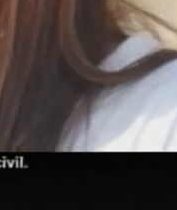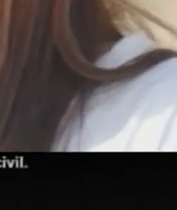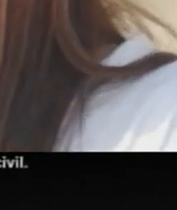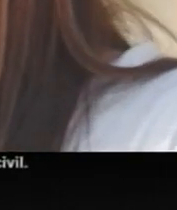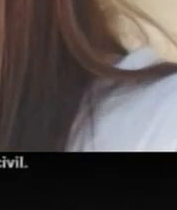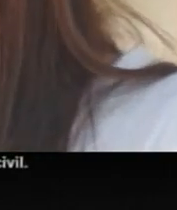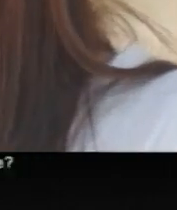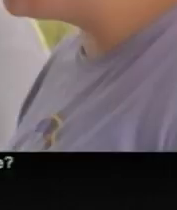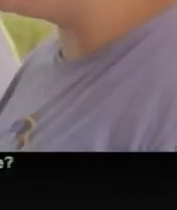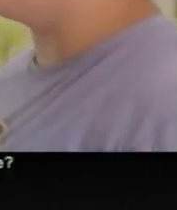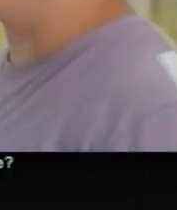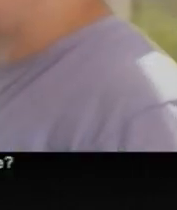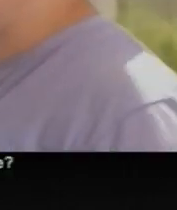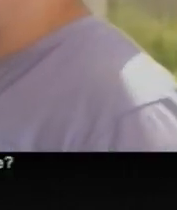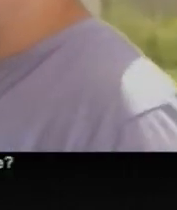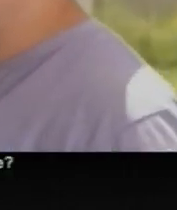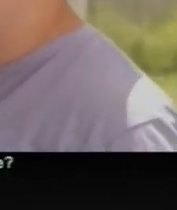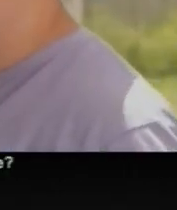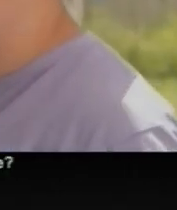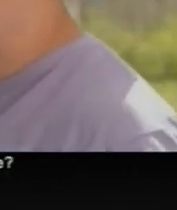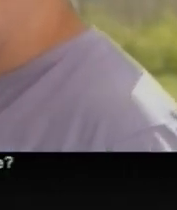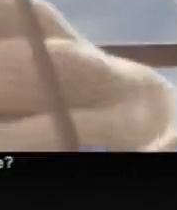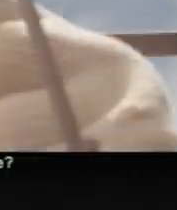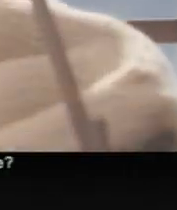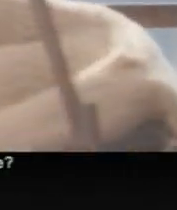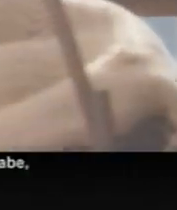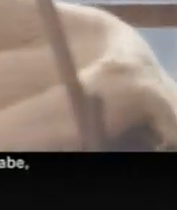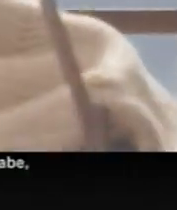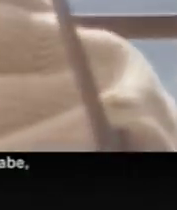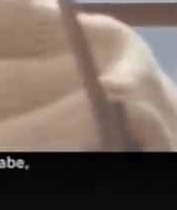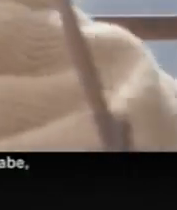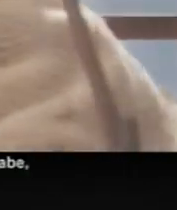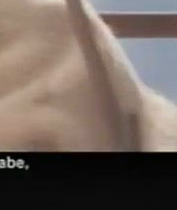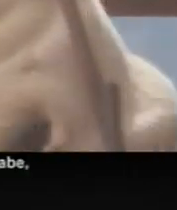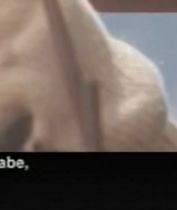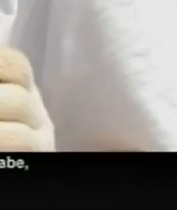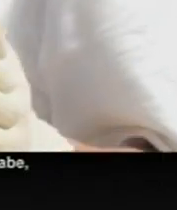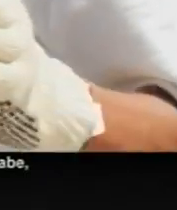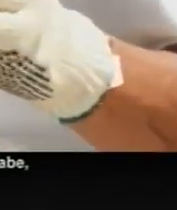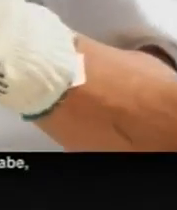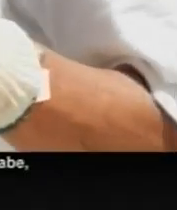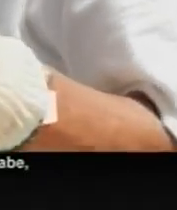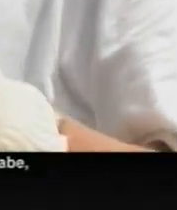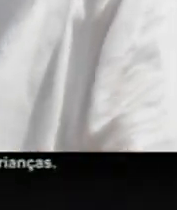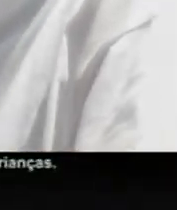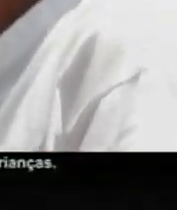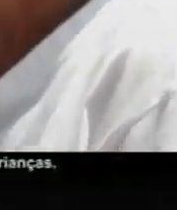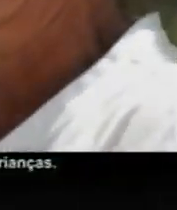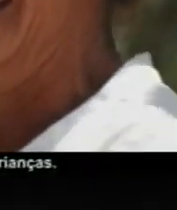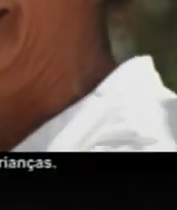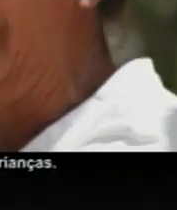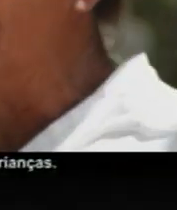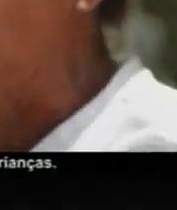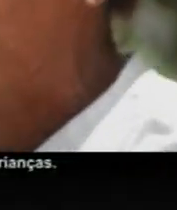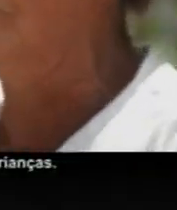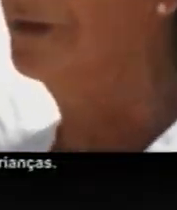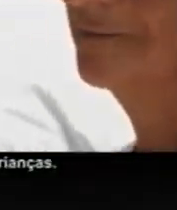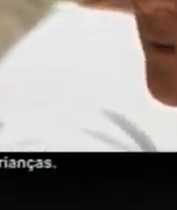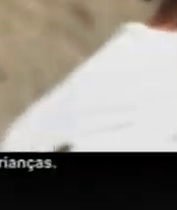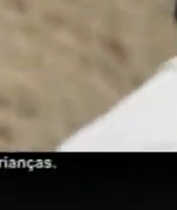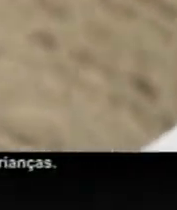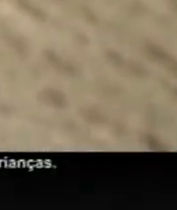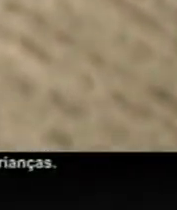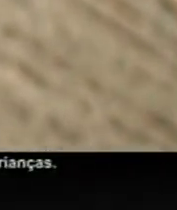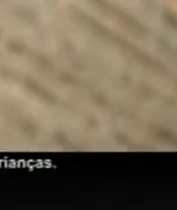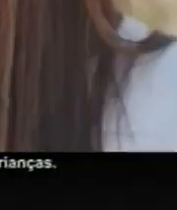mulher na construção civil. A gente fica emocionada de ver, sabe? A gente, pô, olha aí o que a gente está fazendo, sabe? Para nós mesmos, é para o